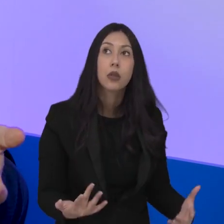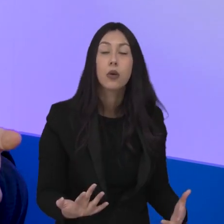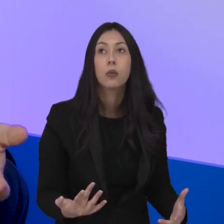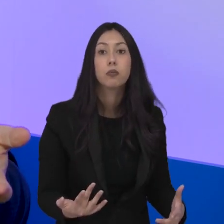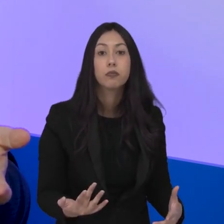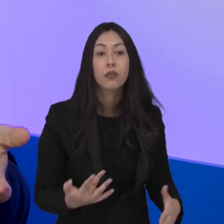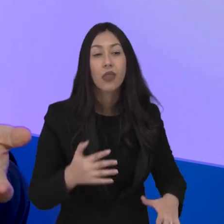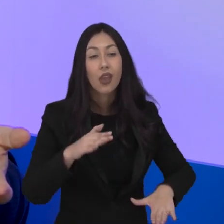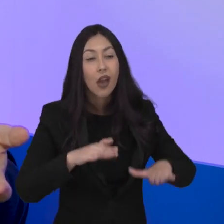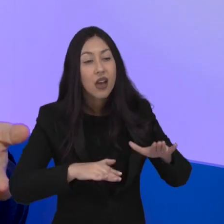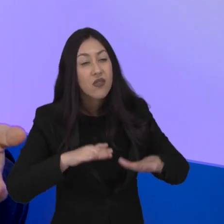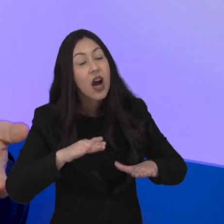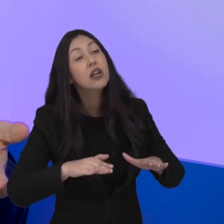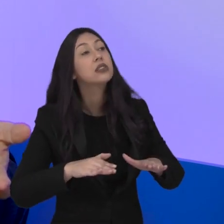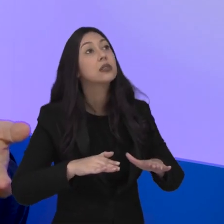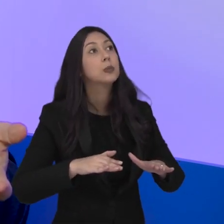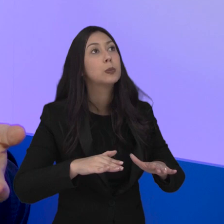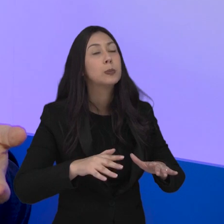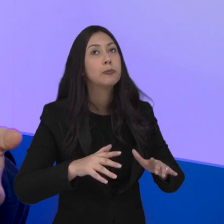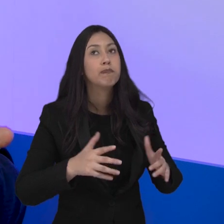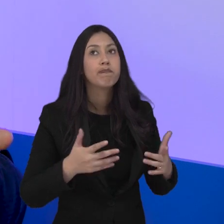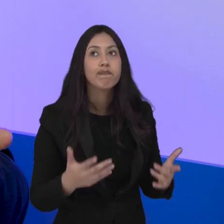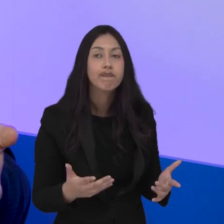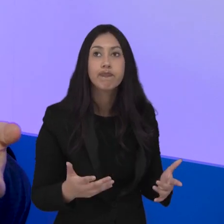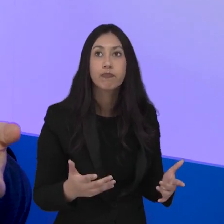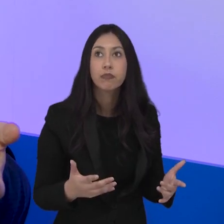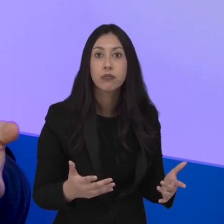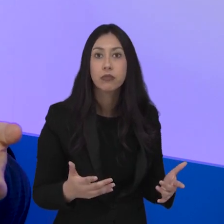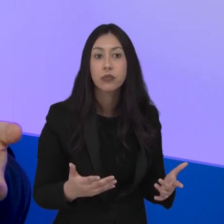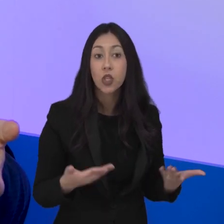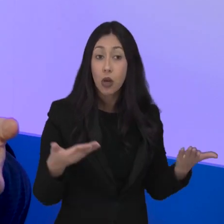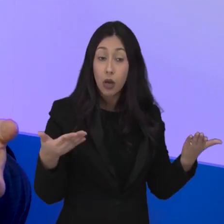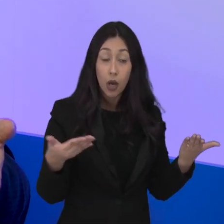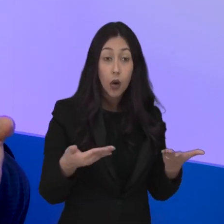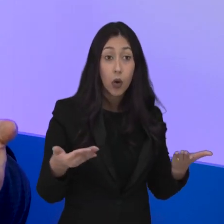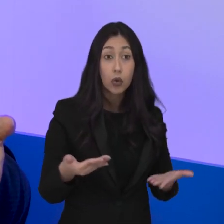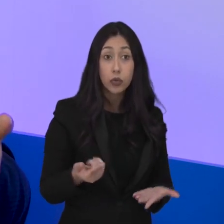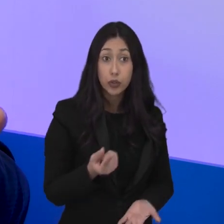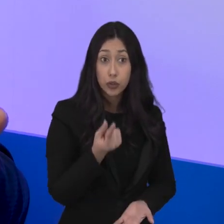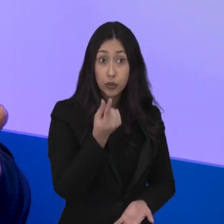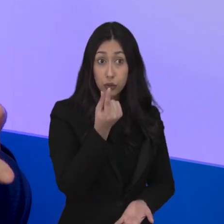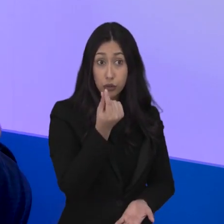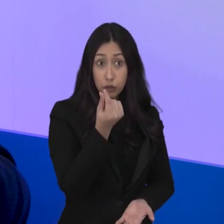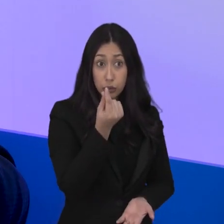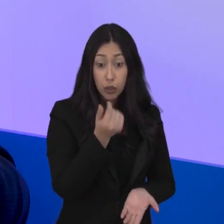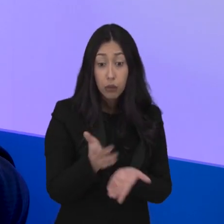você tem muitas vezes uma situação onde hoje as